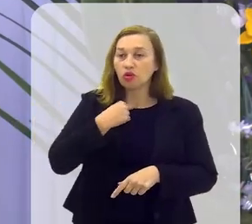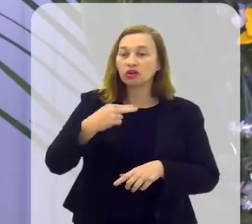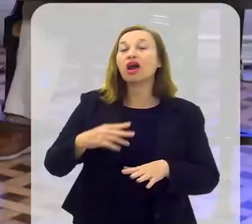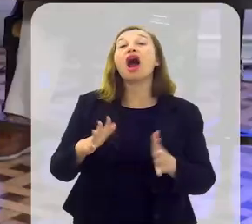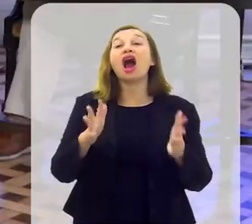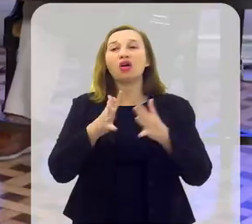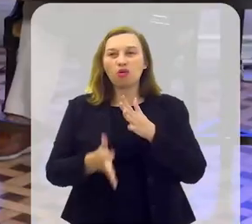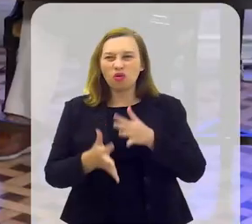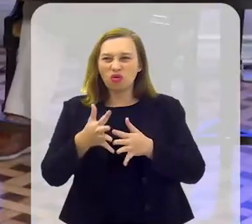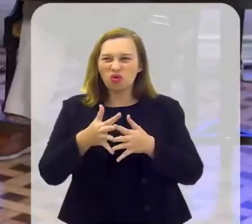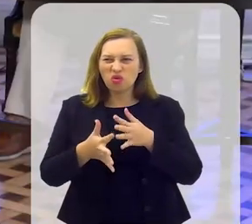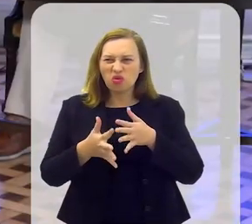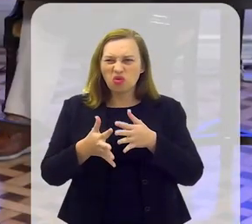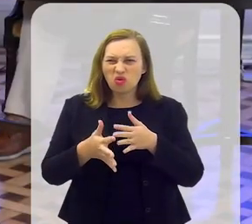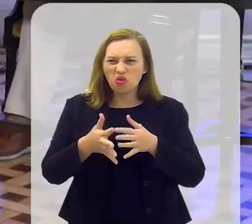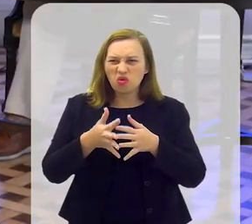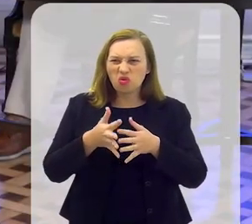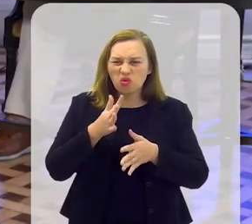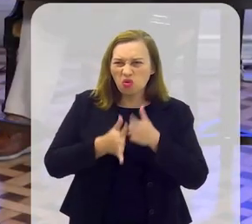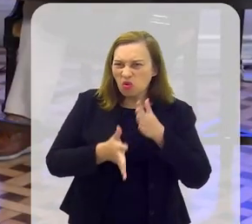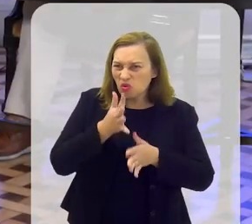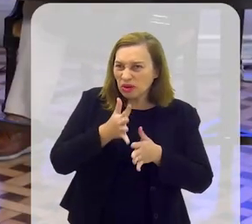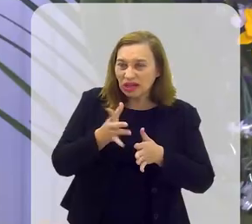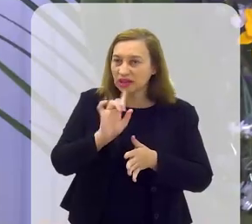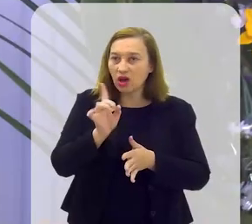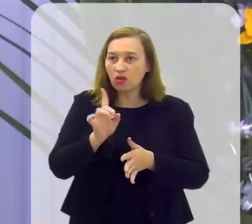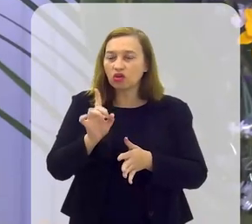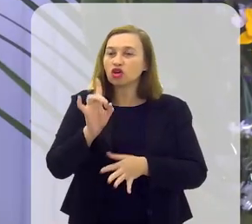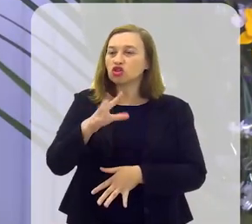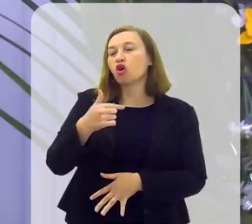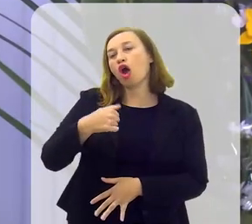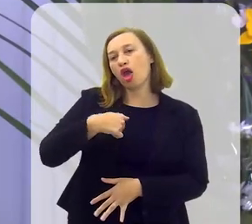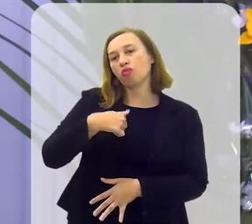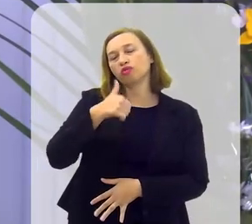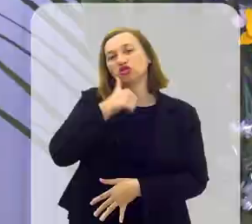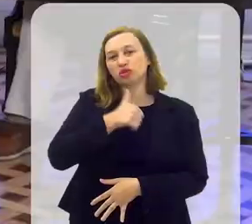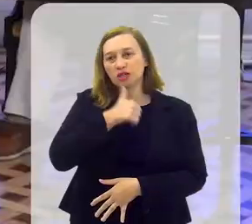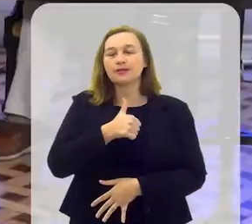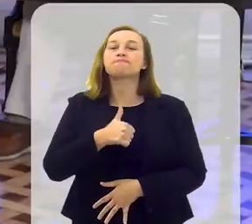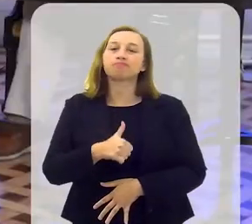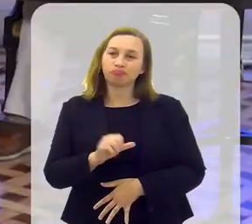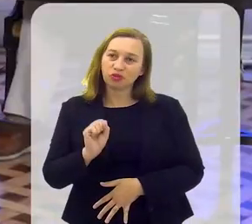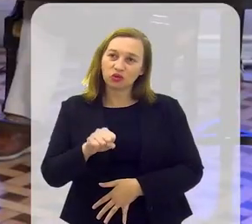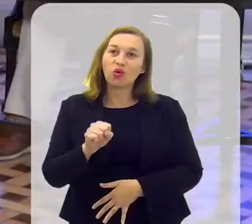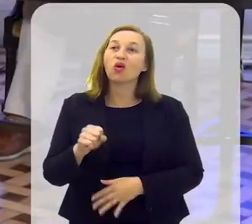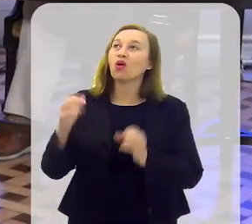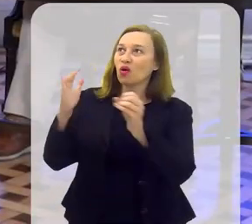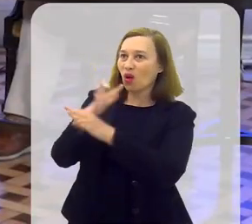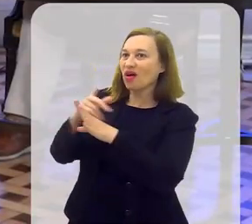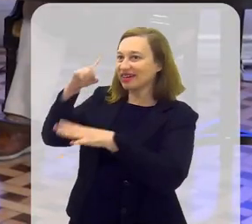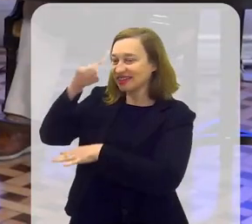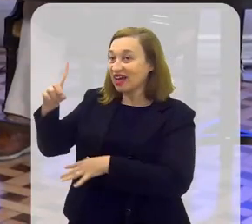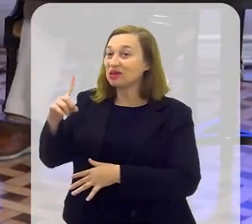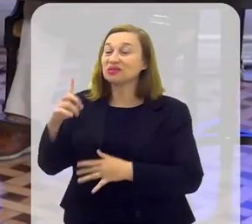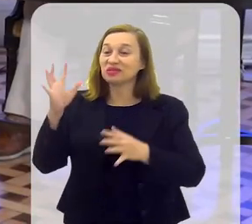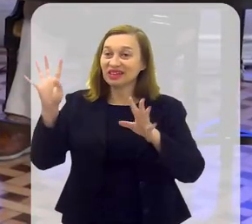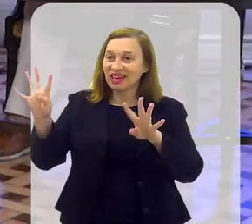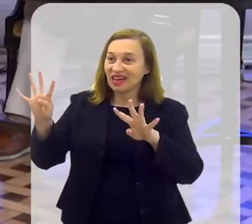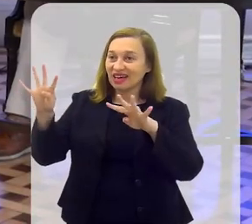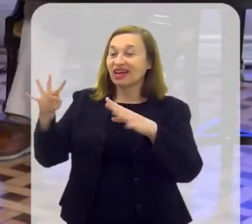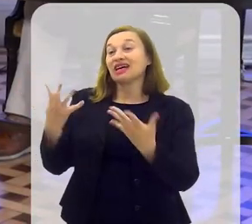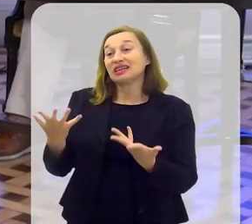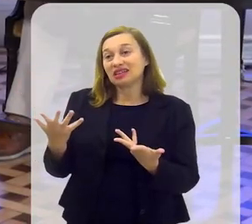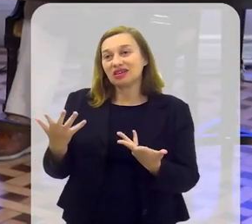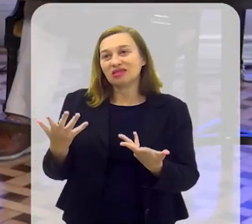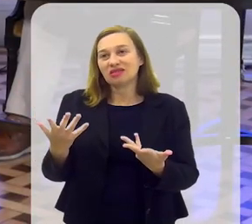são todos só você de menina graças a Deus né tem aquela atenção que vem todo mês